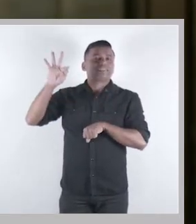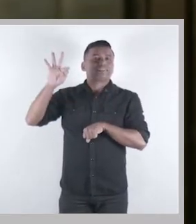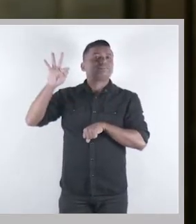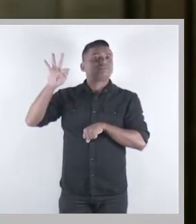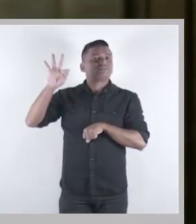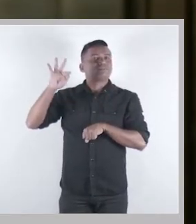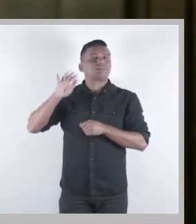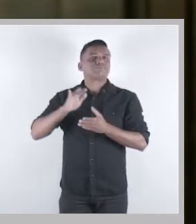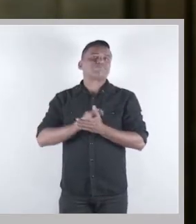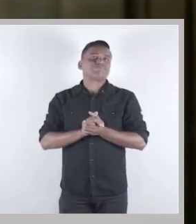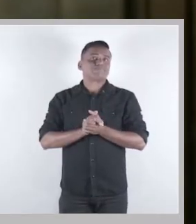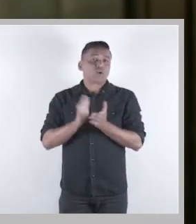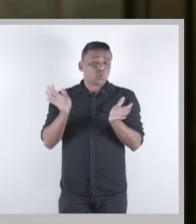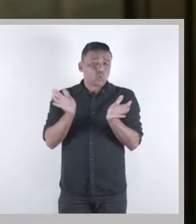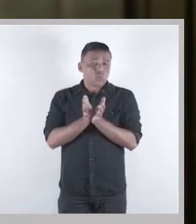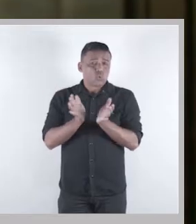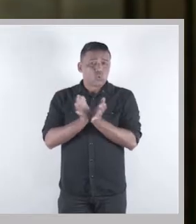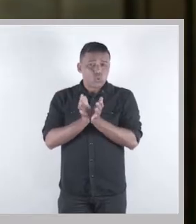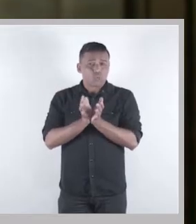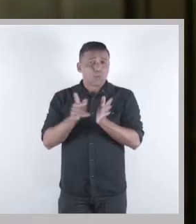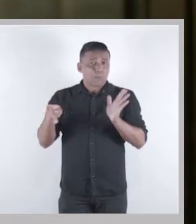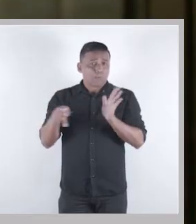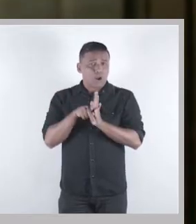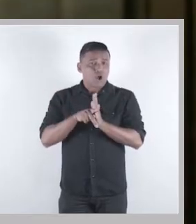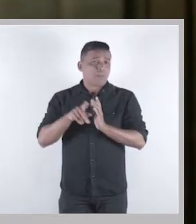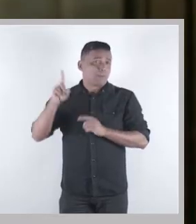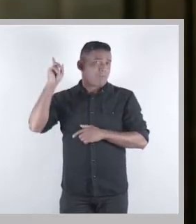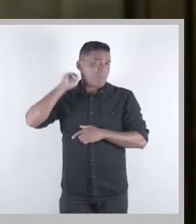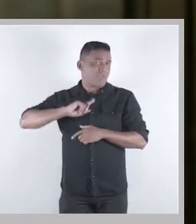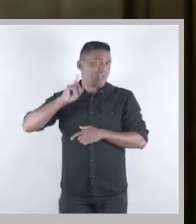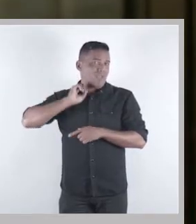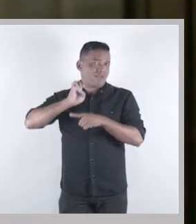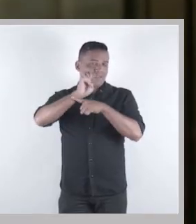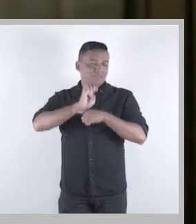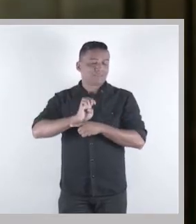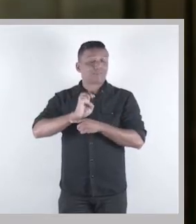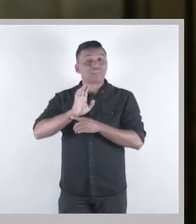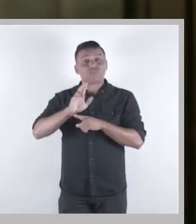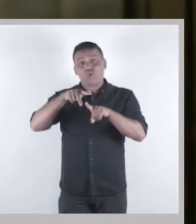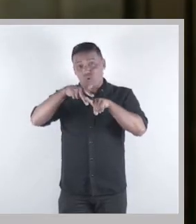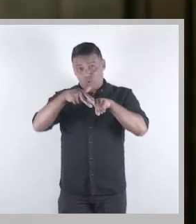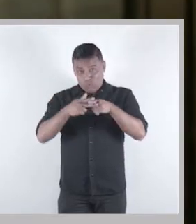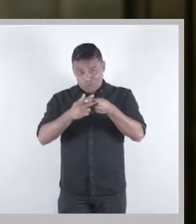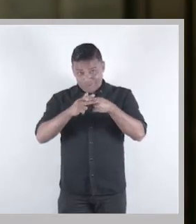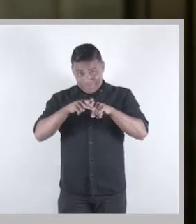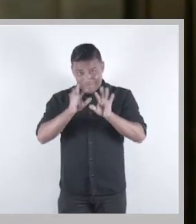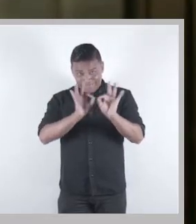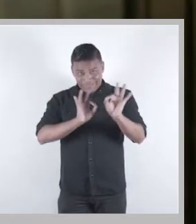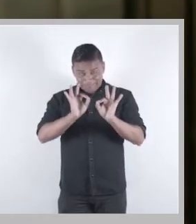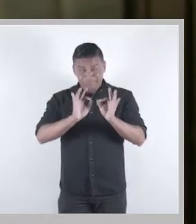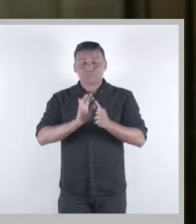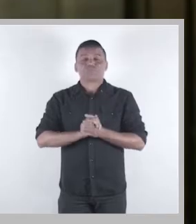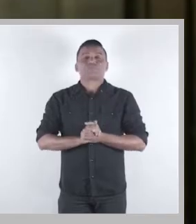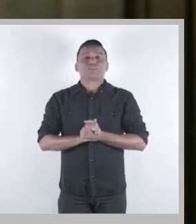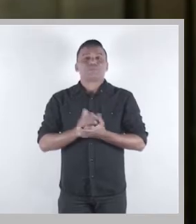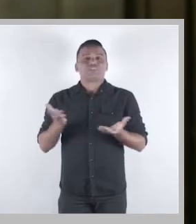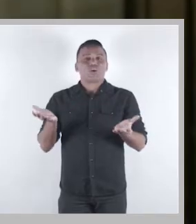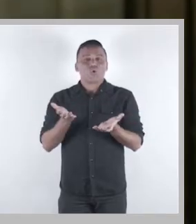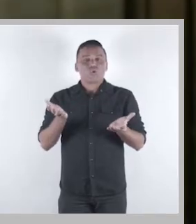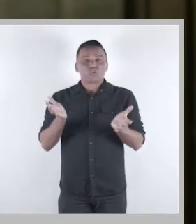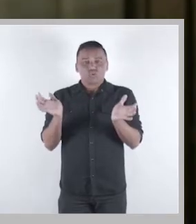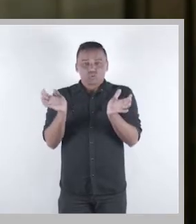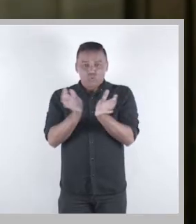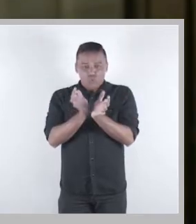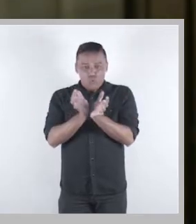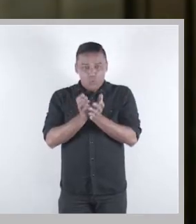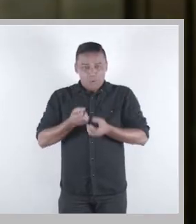verdade talvez eu tenho que me corrigir é porque hoje os poetas de Minas São dos nomes mais importantes